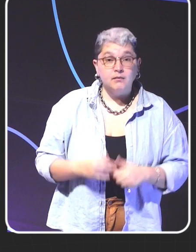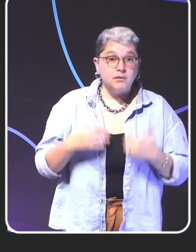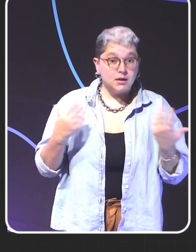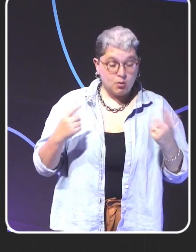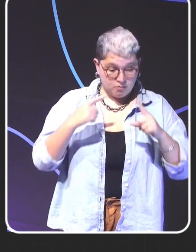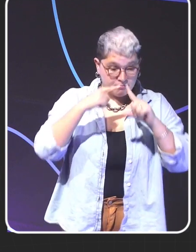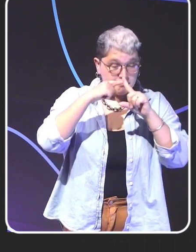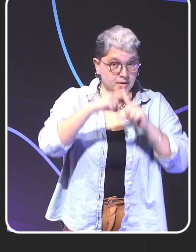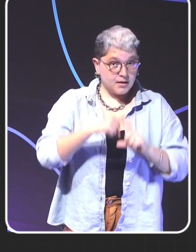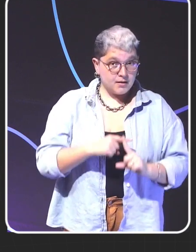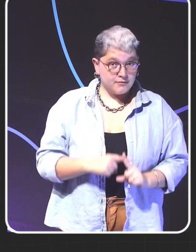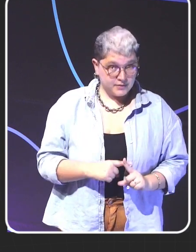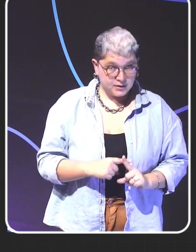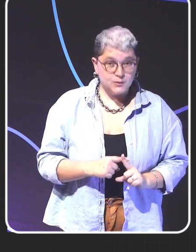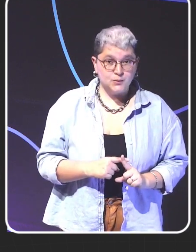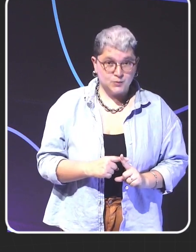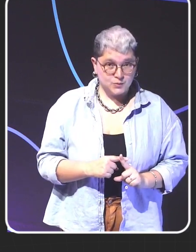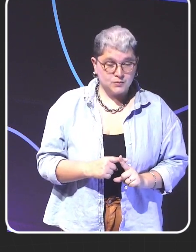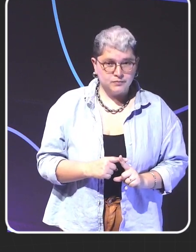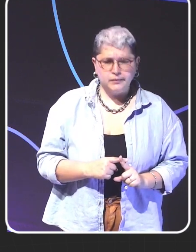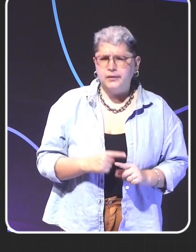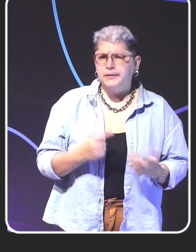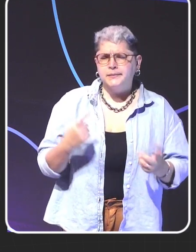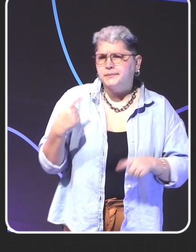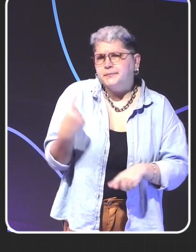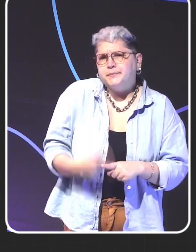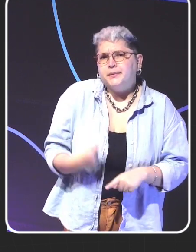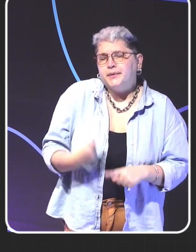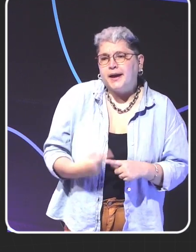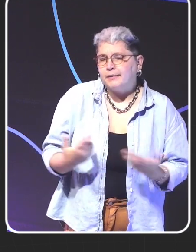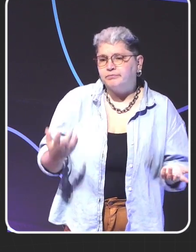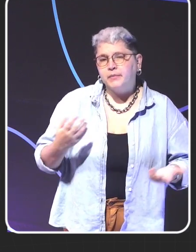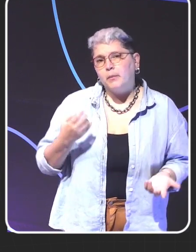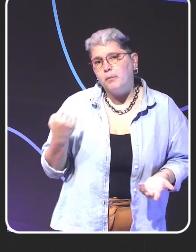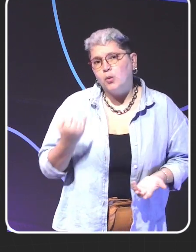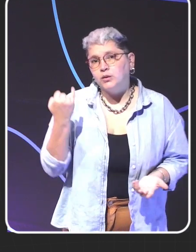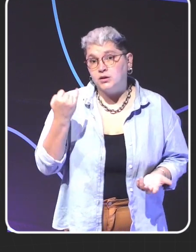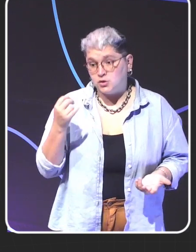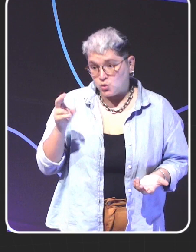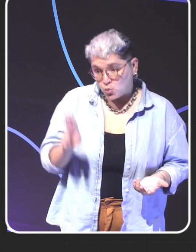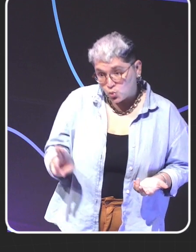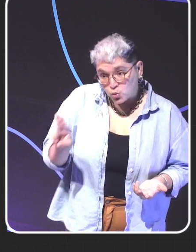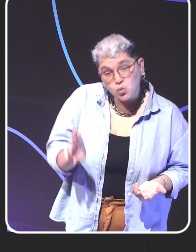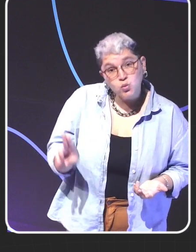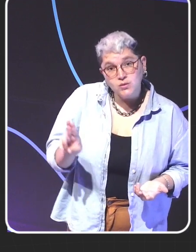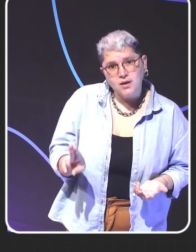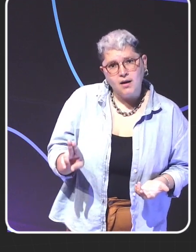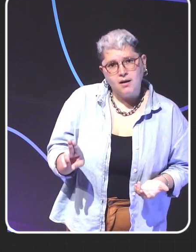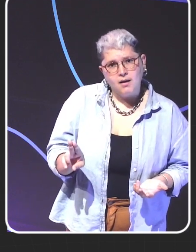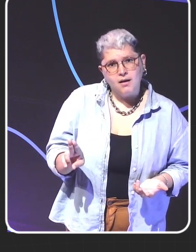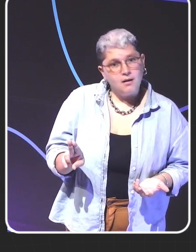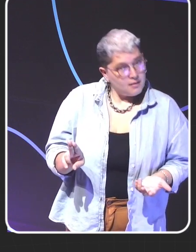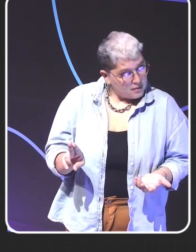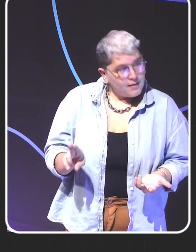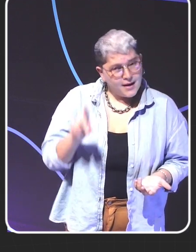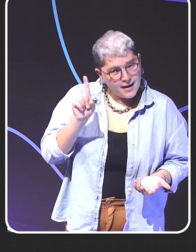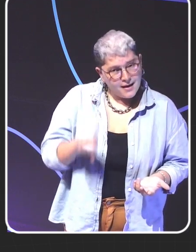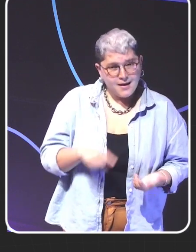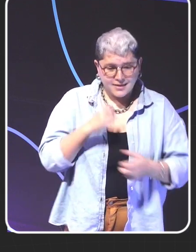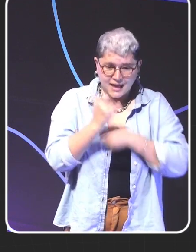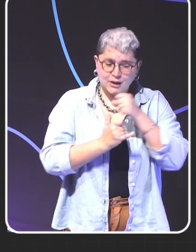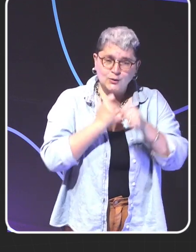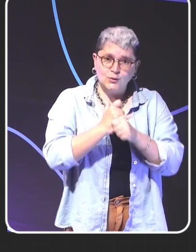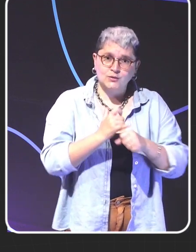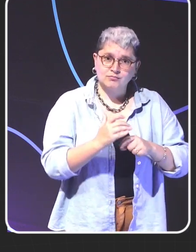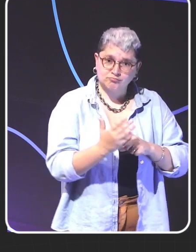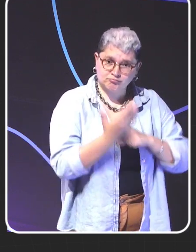benefícios, afinal de contas, por que é tão importante a gente usar desses canais? É utilizar a tecnologia ao nosso